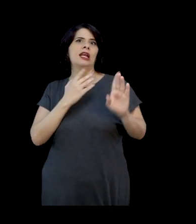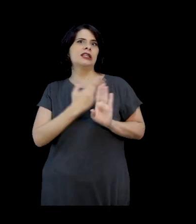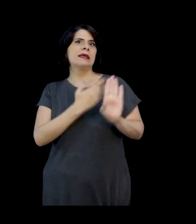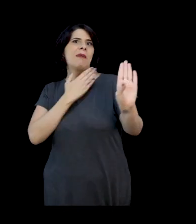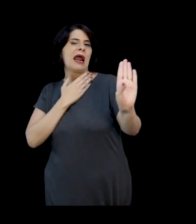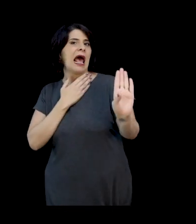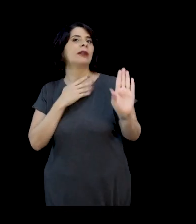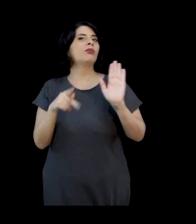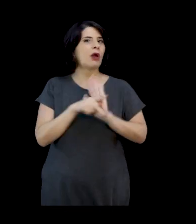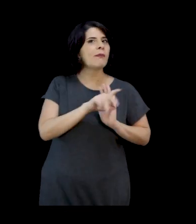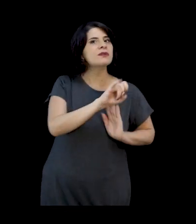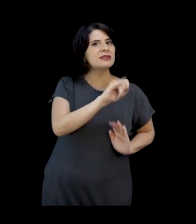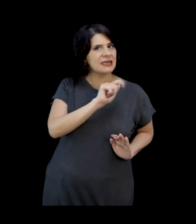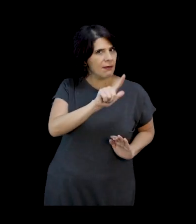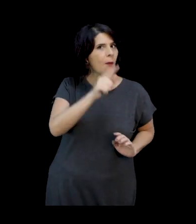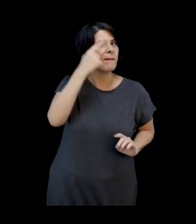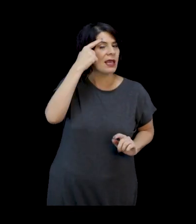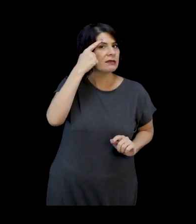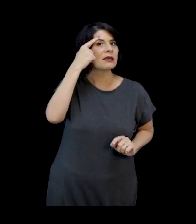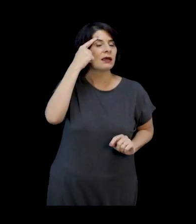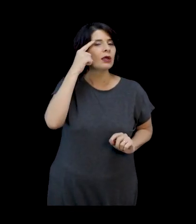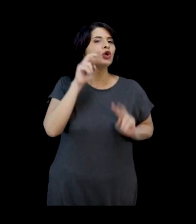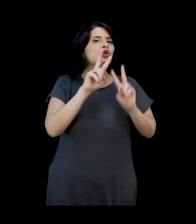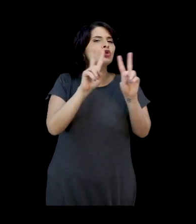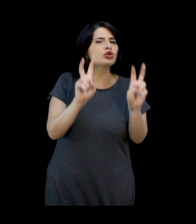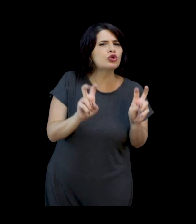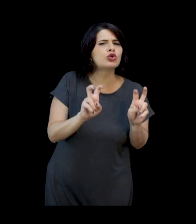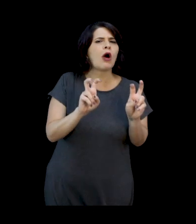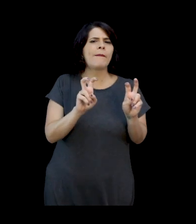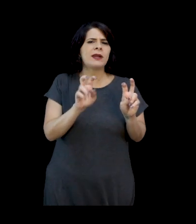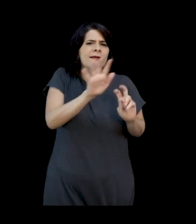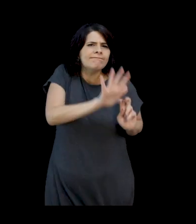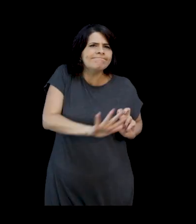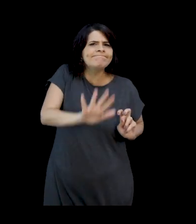como o Zimmel trata